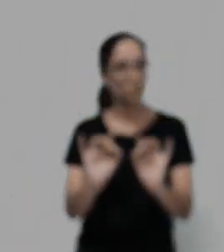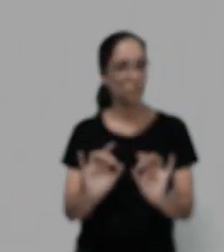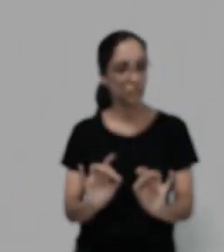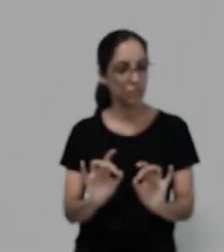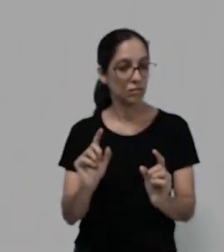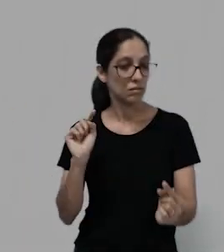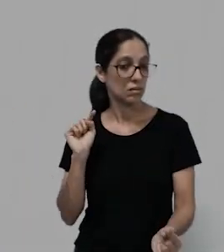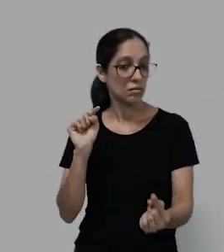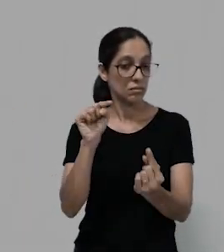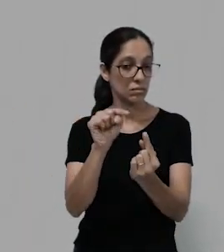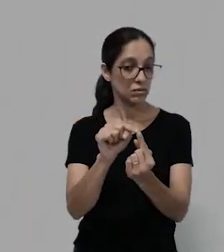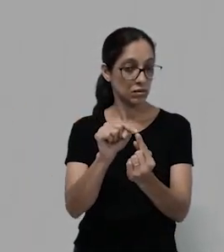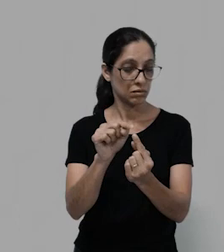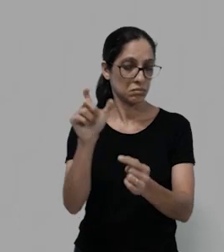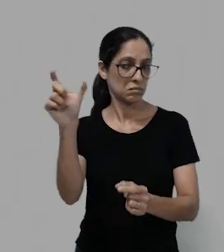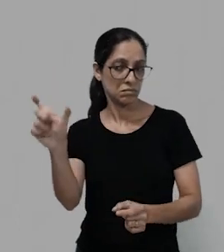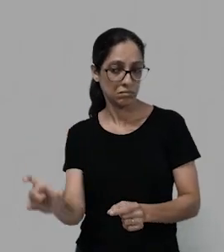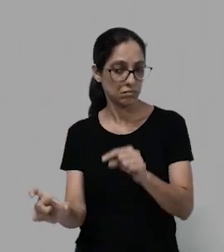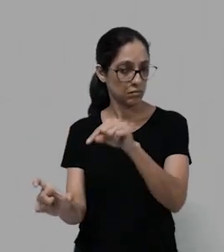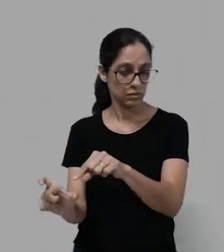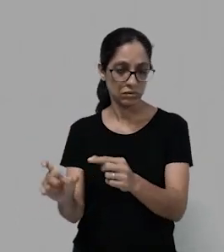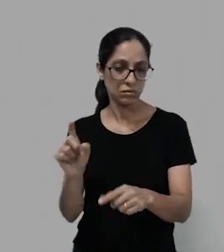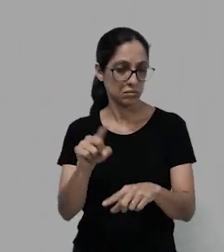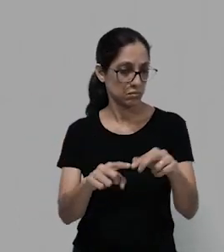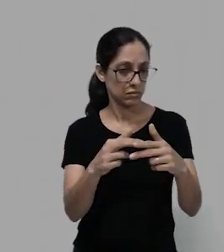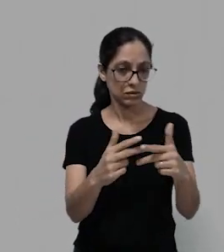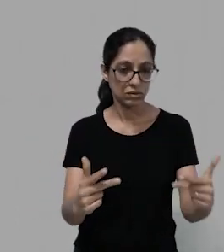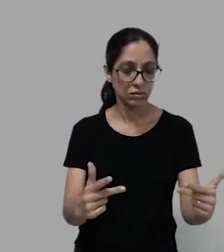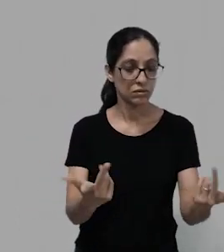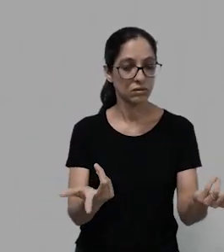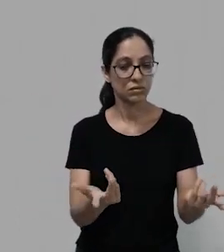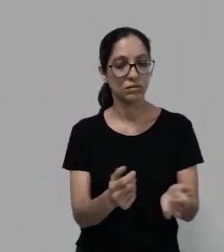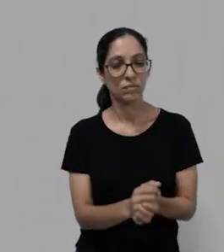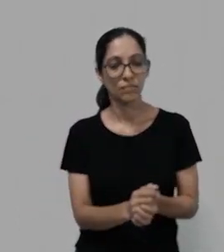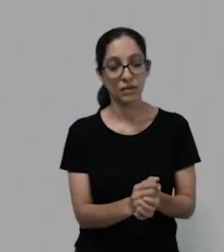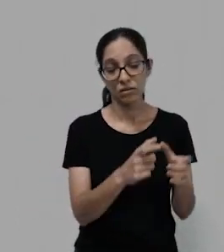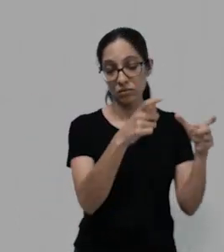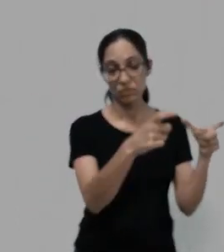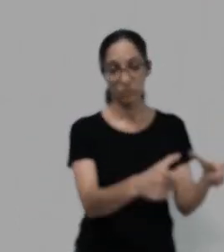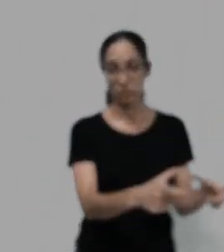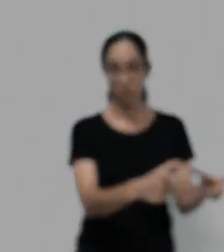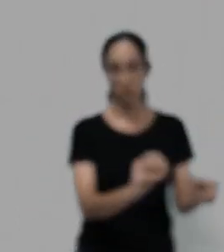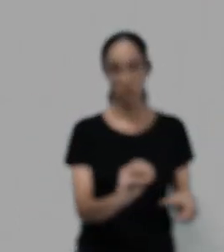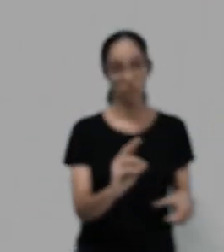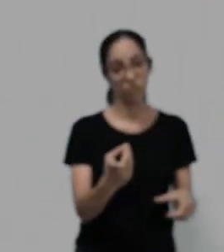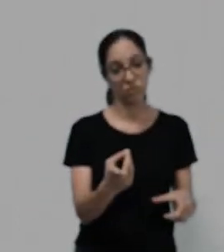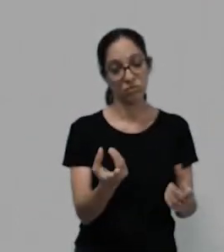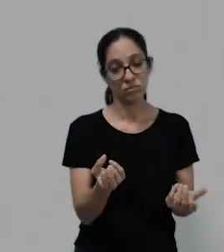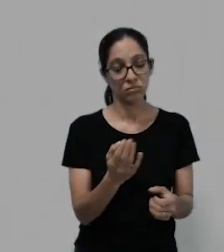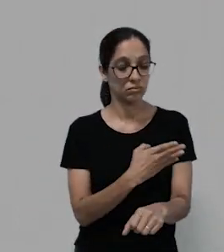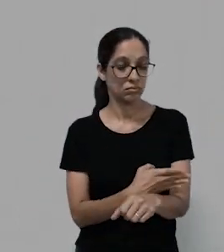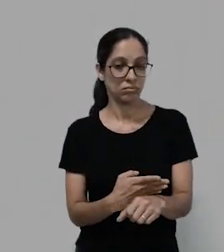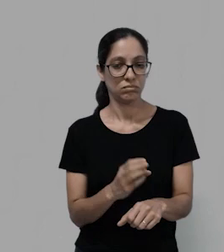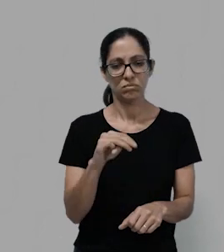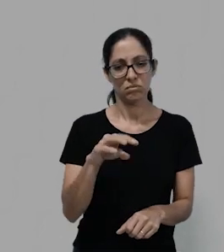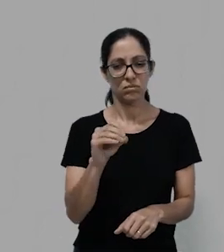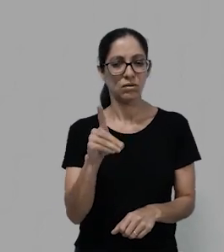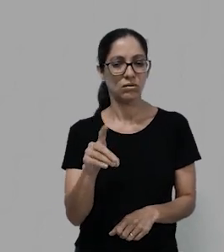para se referir a uma pessoa, uma coisa, um objeto, um lugar ou um modo, tá